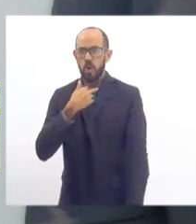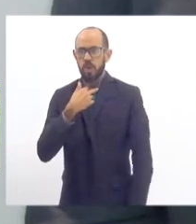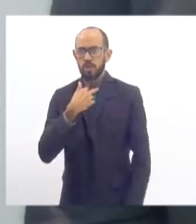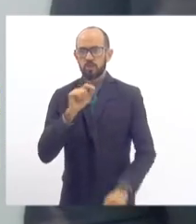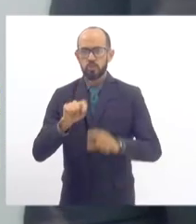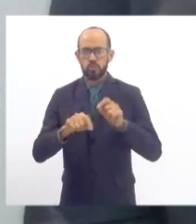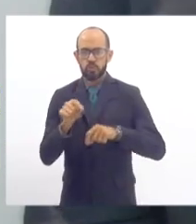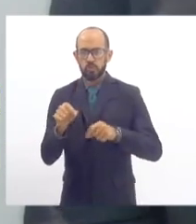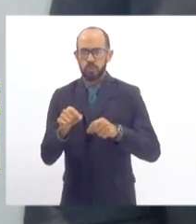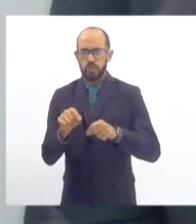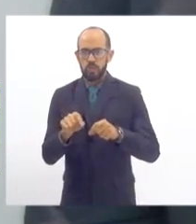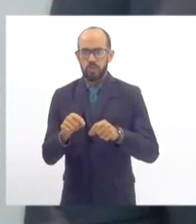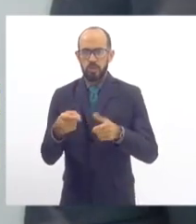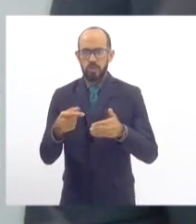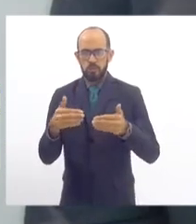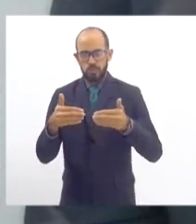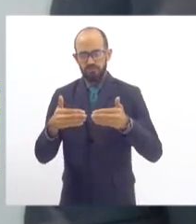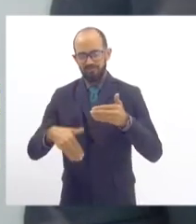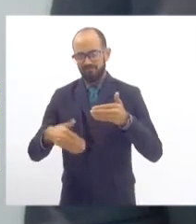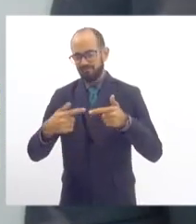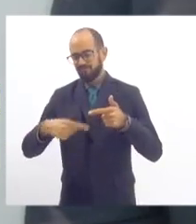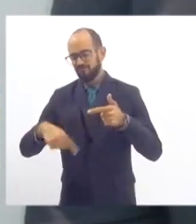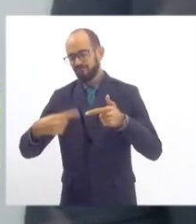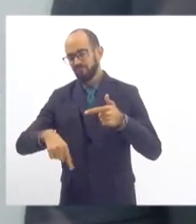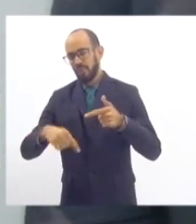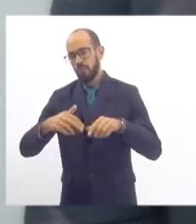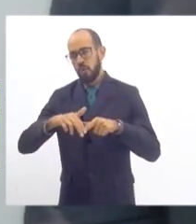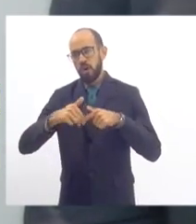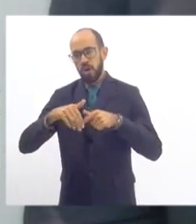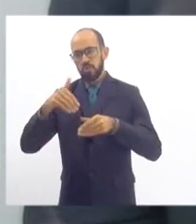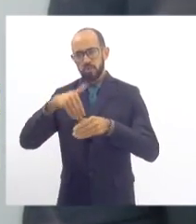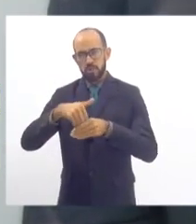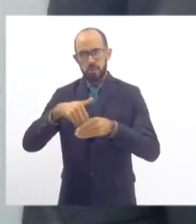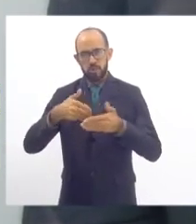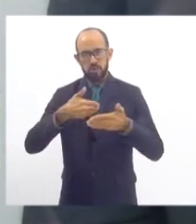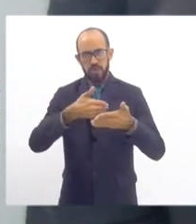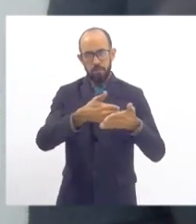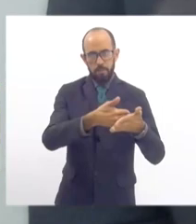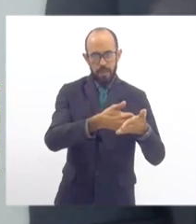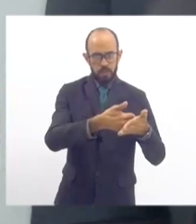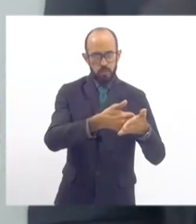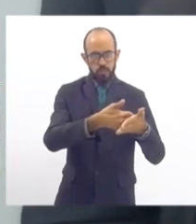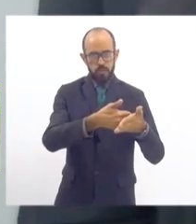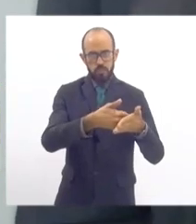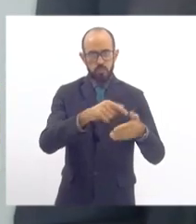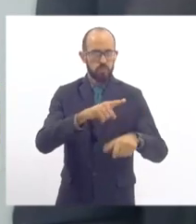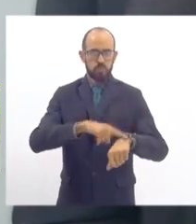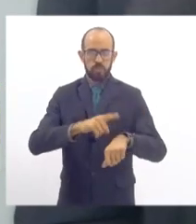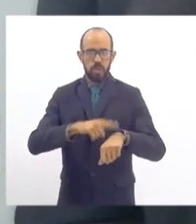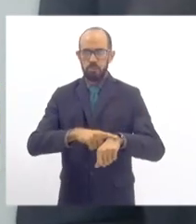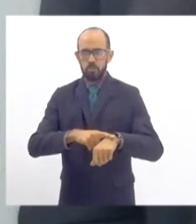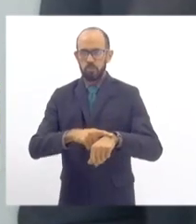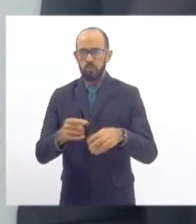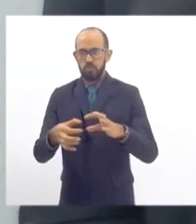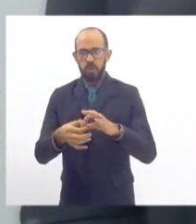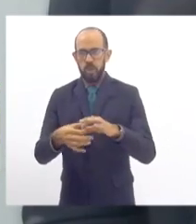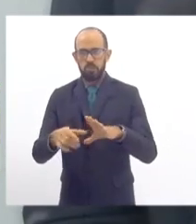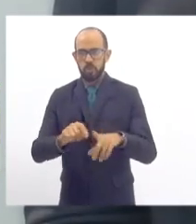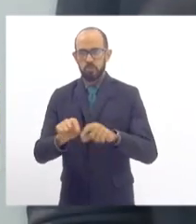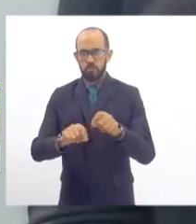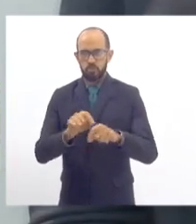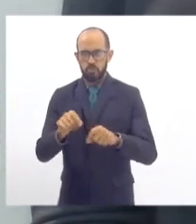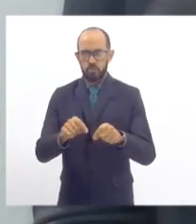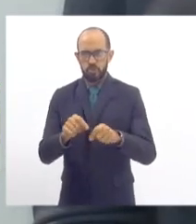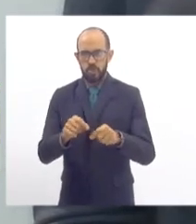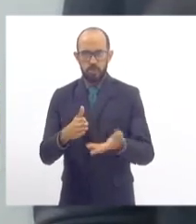incompatibilidade por conta do período das eleições que está se aproximando e o tempo não permite que haja mais esse